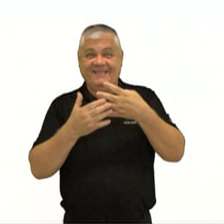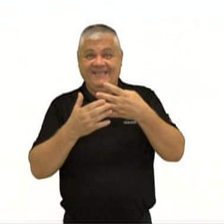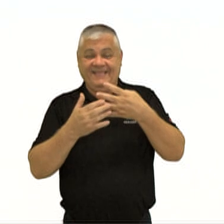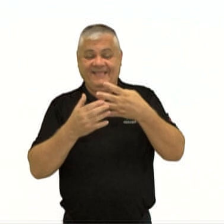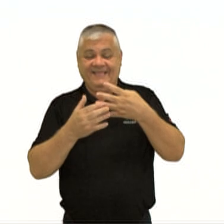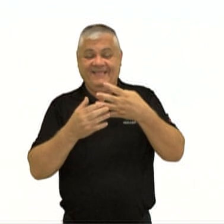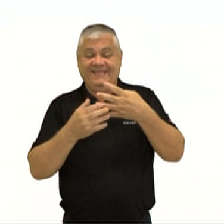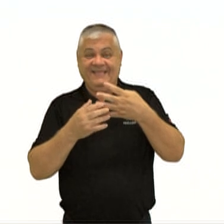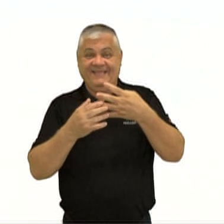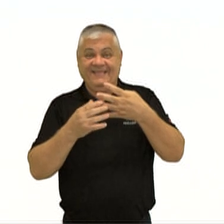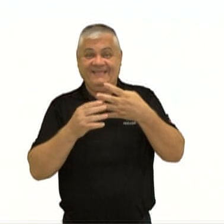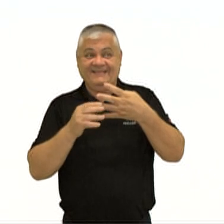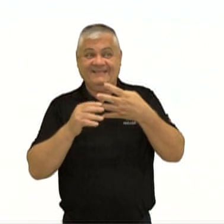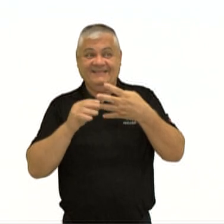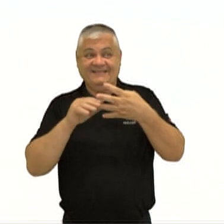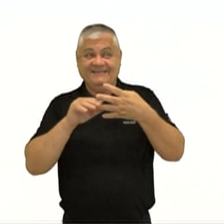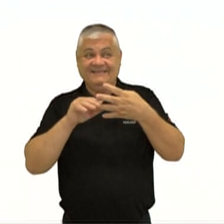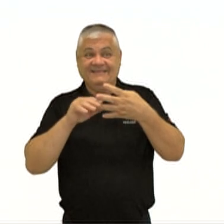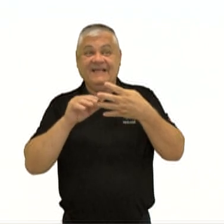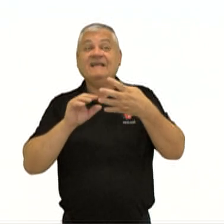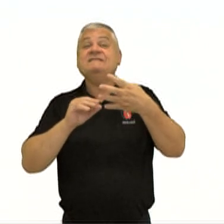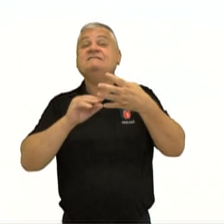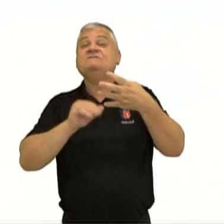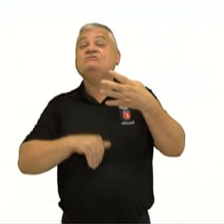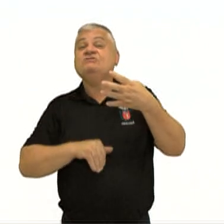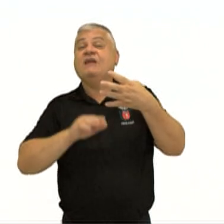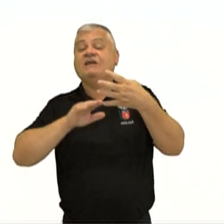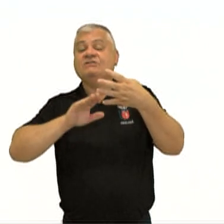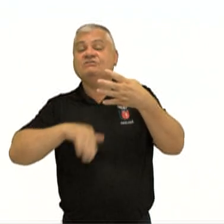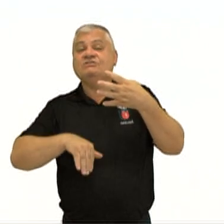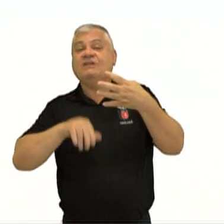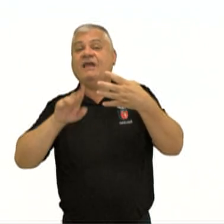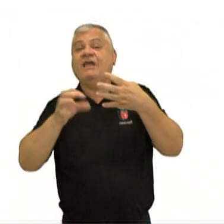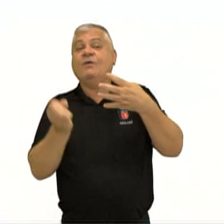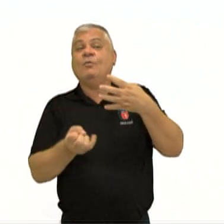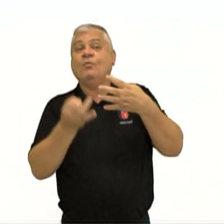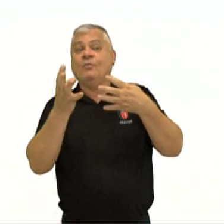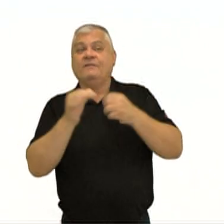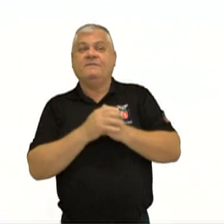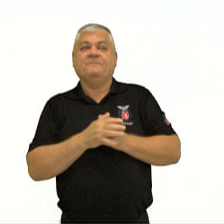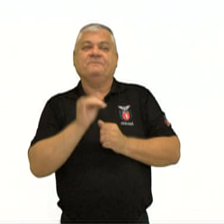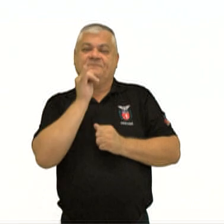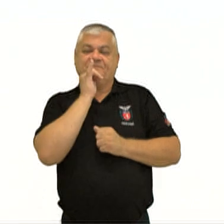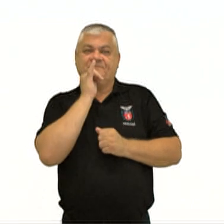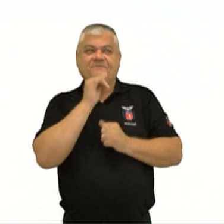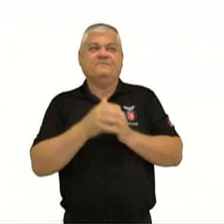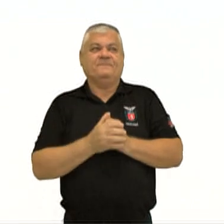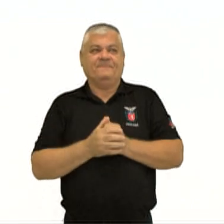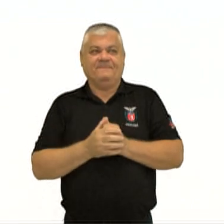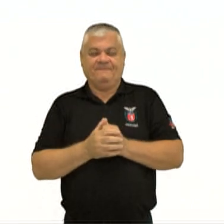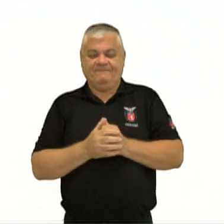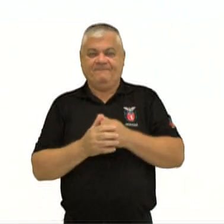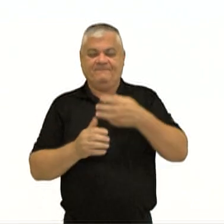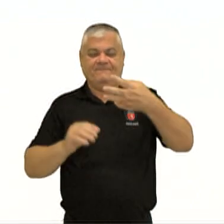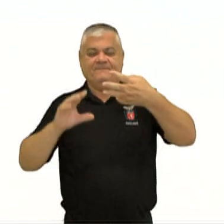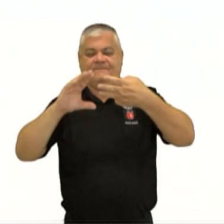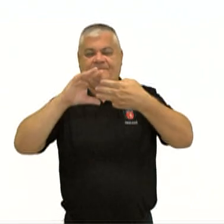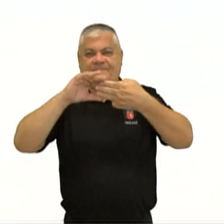eu separá-los, tá, quando ficar separado, é o número de ligação, tá ok? Então, quando eu tenho a